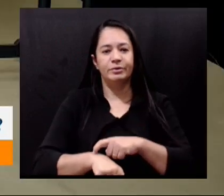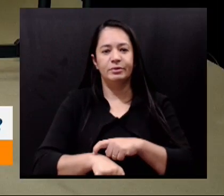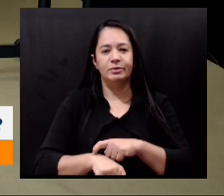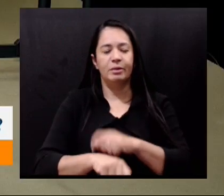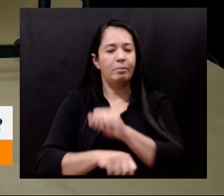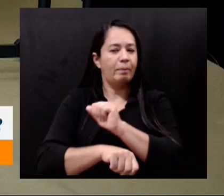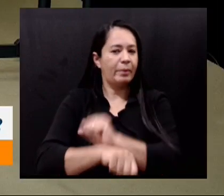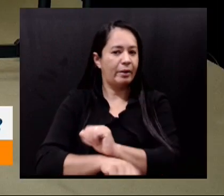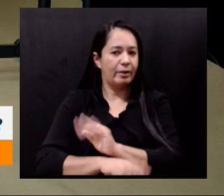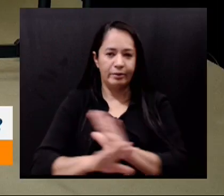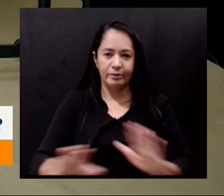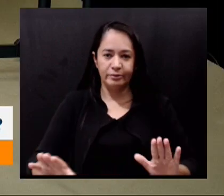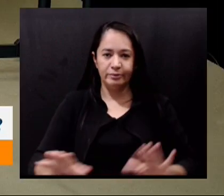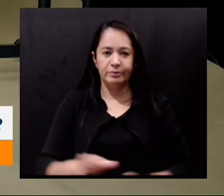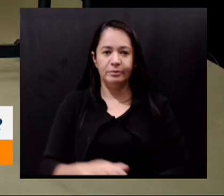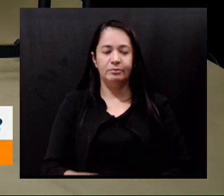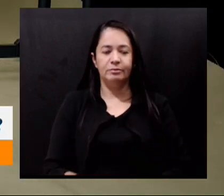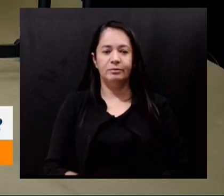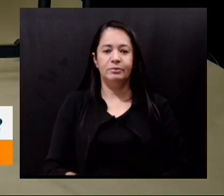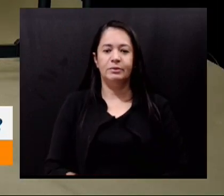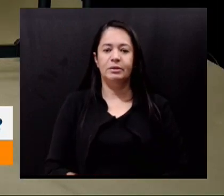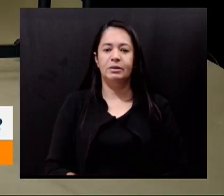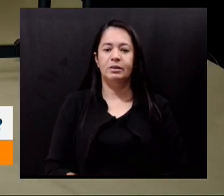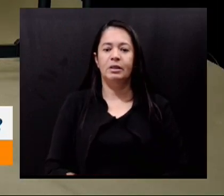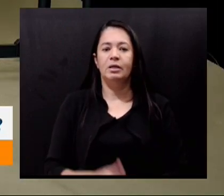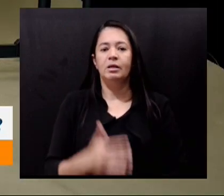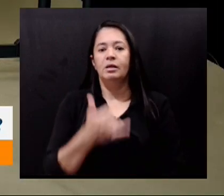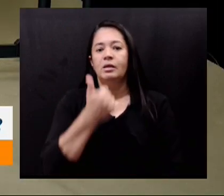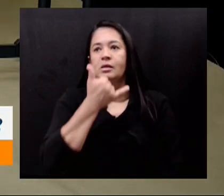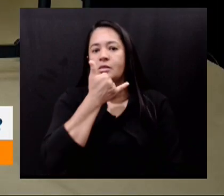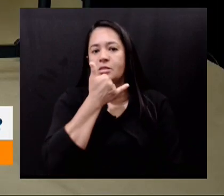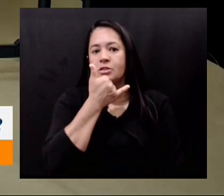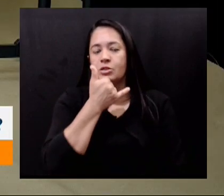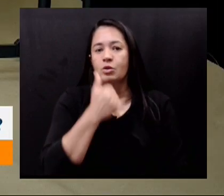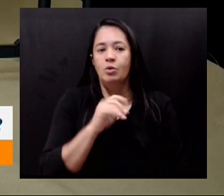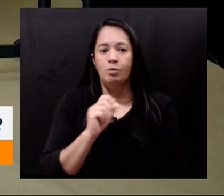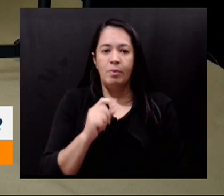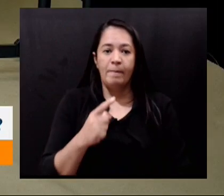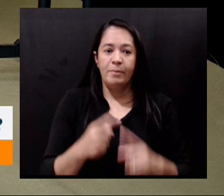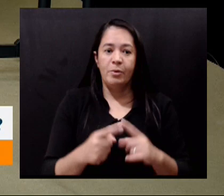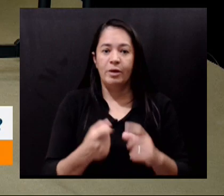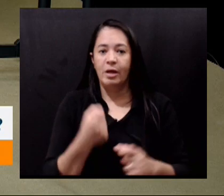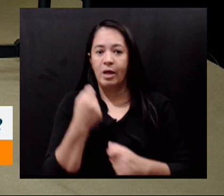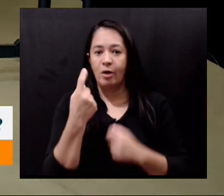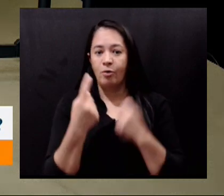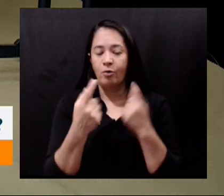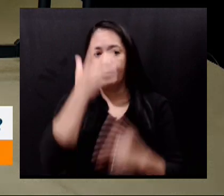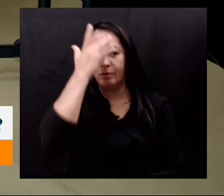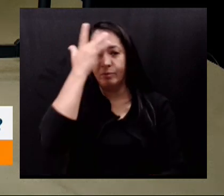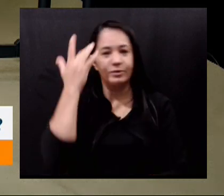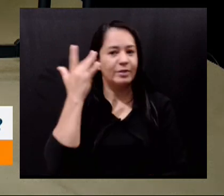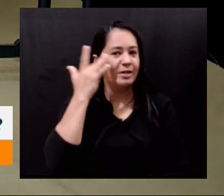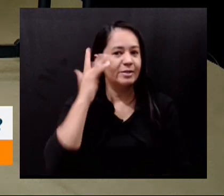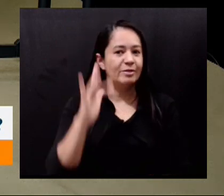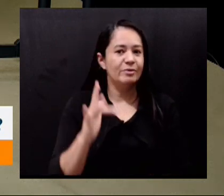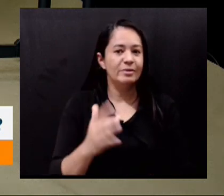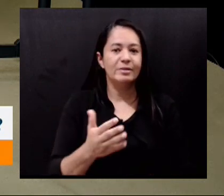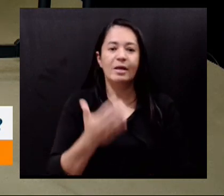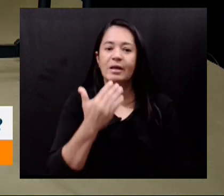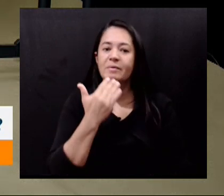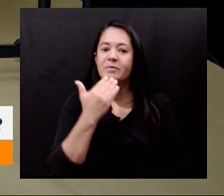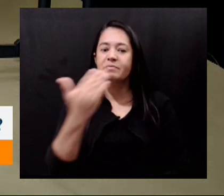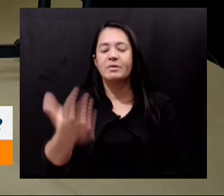É, essa questão de pedir desculpa é bem interessante, porque tem gente que não sabe fazer isso. Por que que tem esse